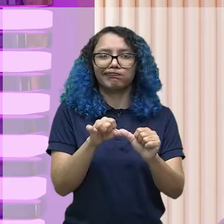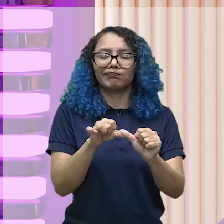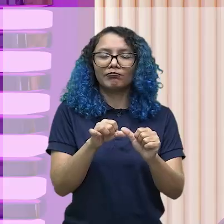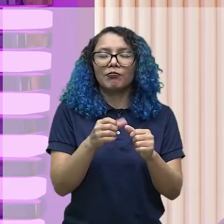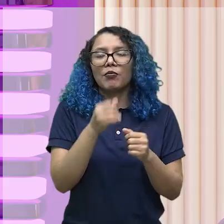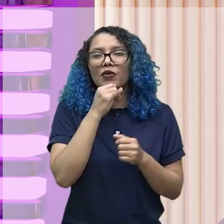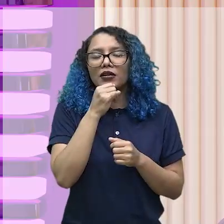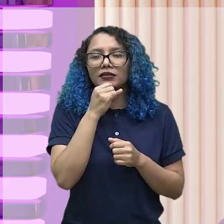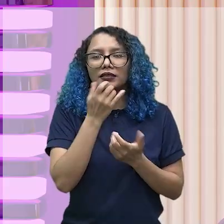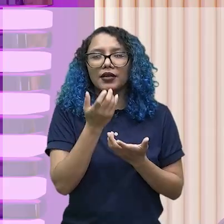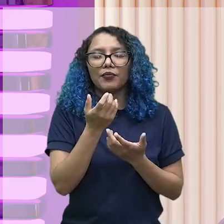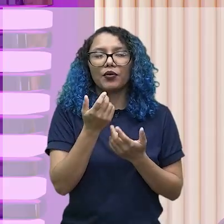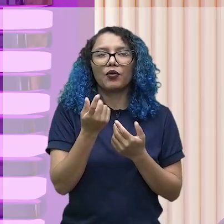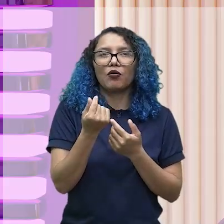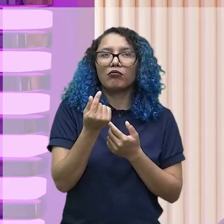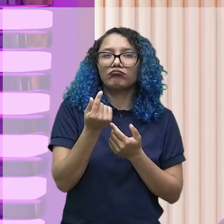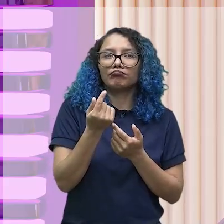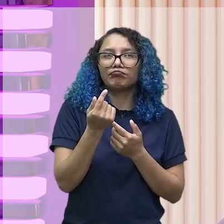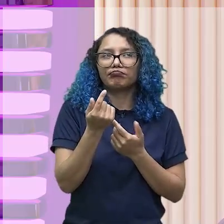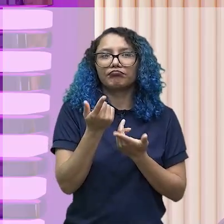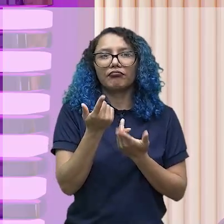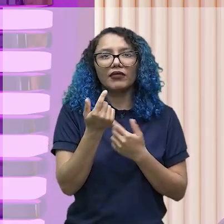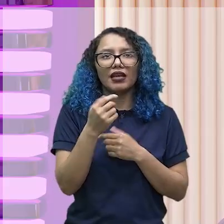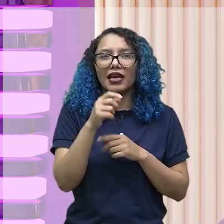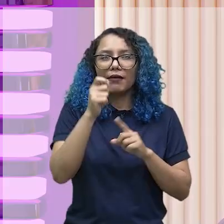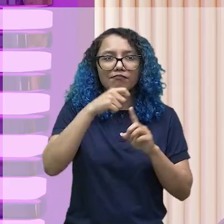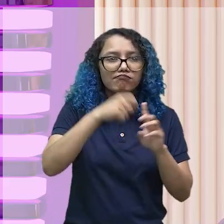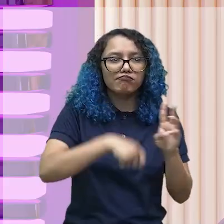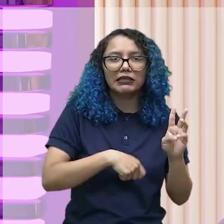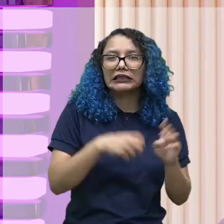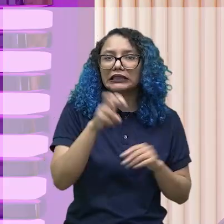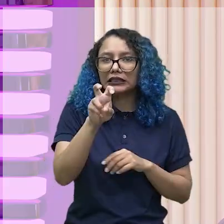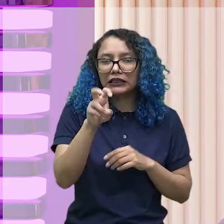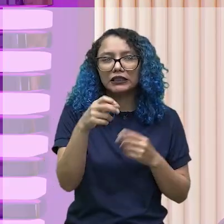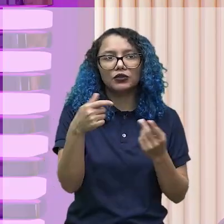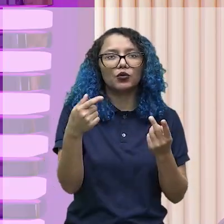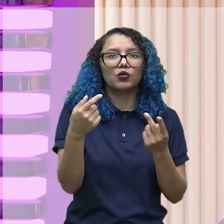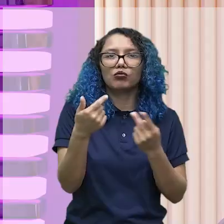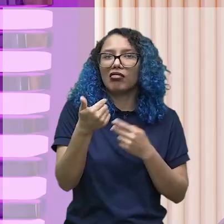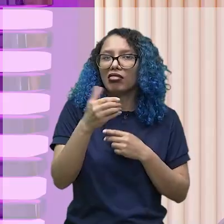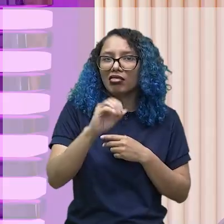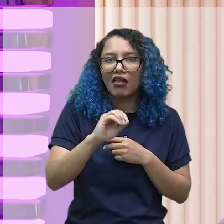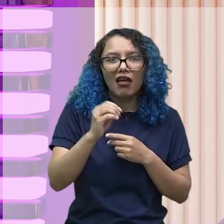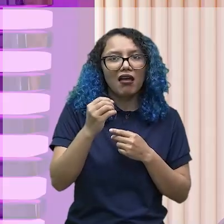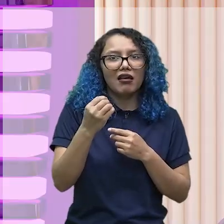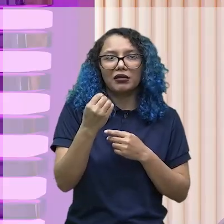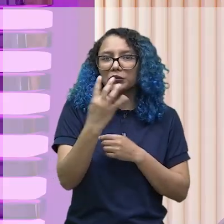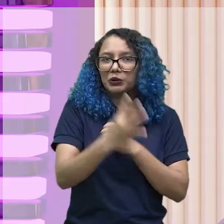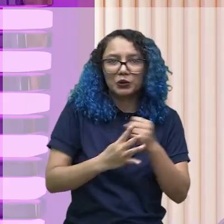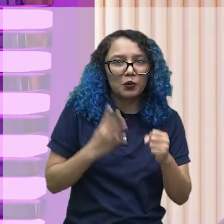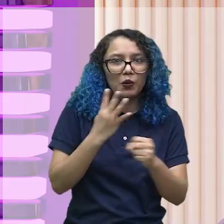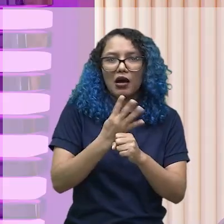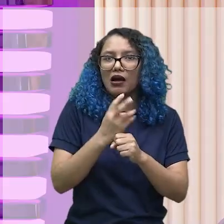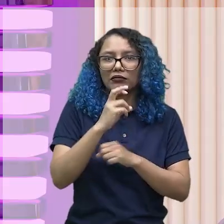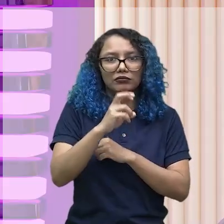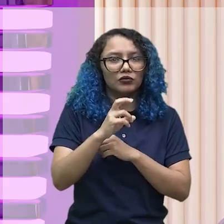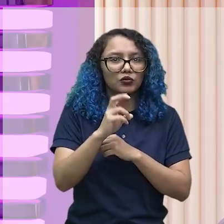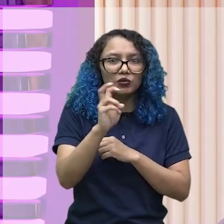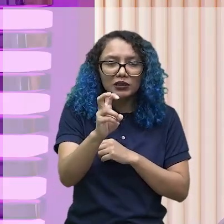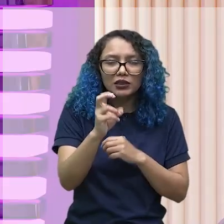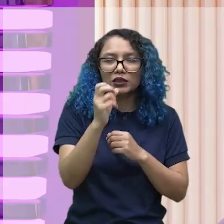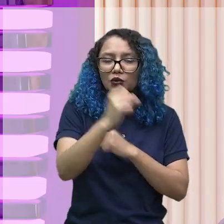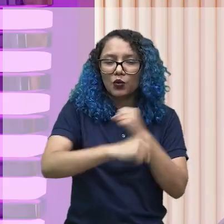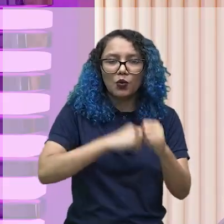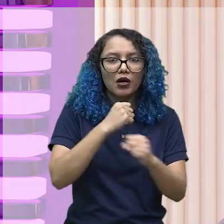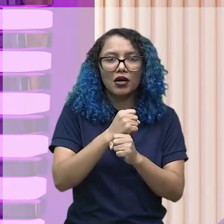aí, de repente, um rendimento depois de 5 meses, 10 meses, 4, 5 anos, sempre o valor